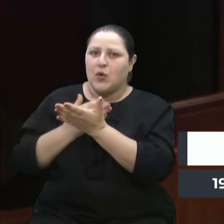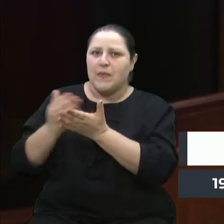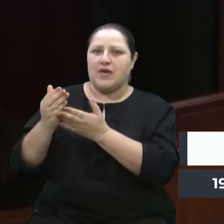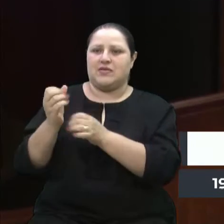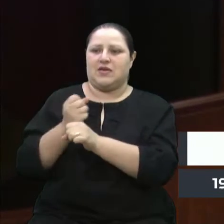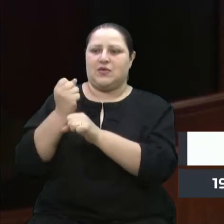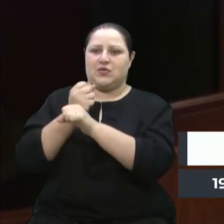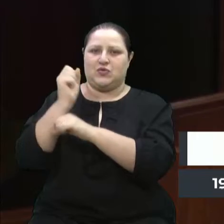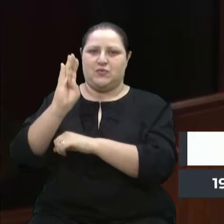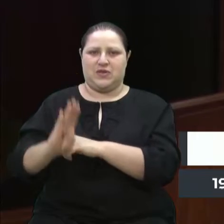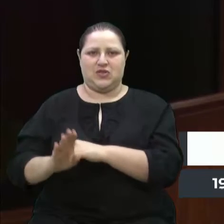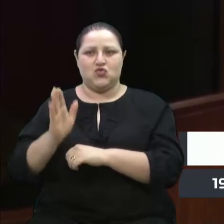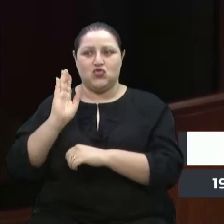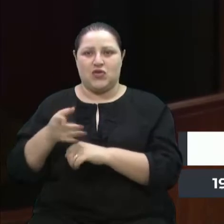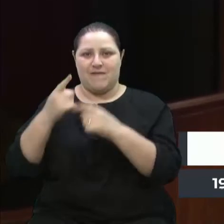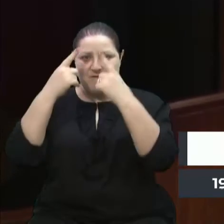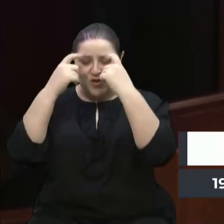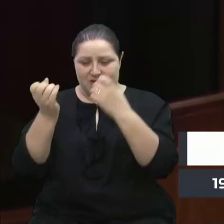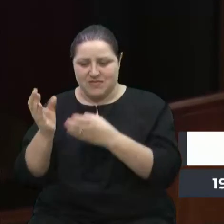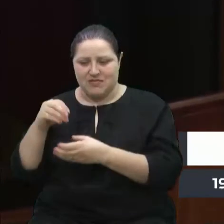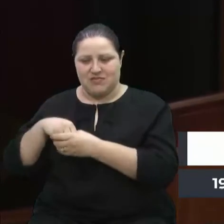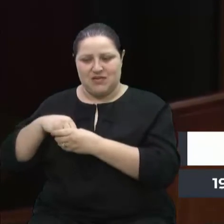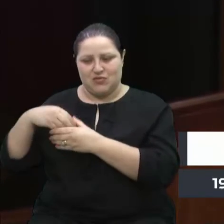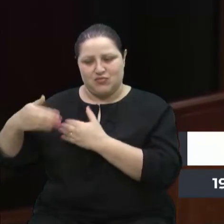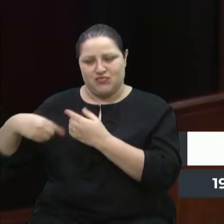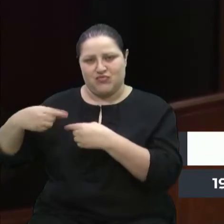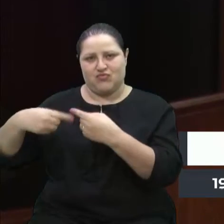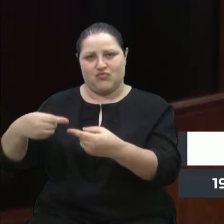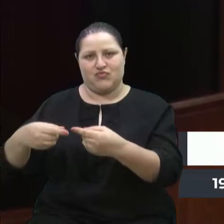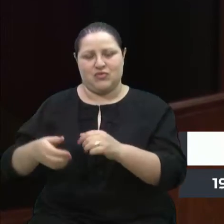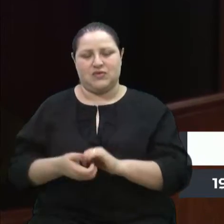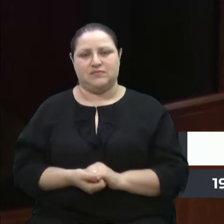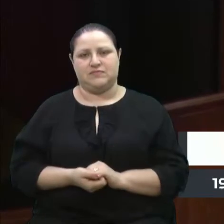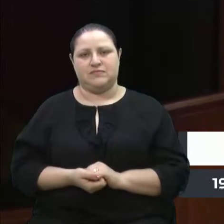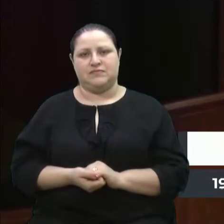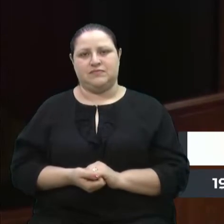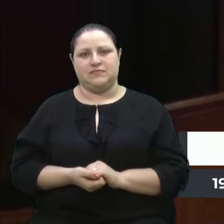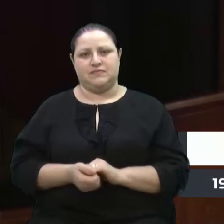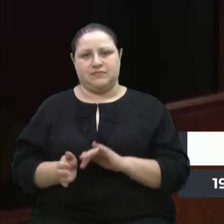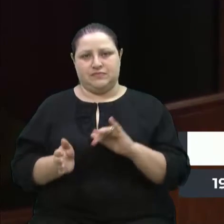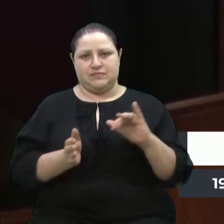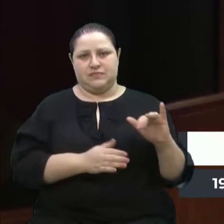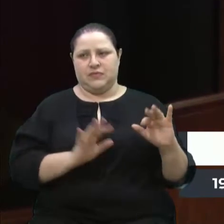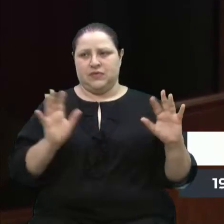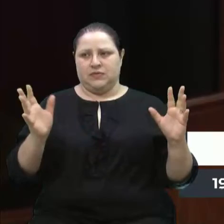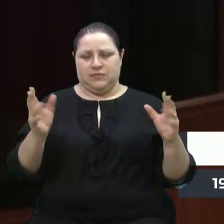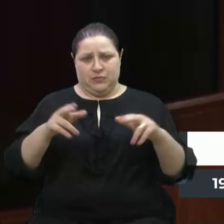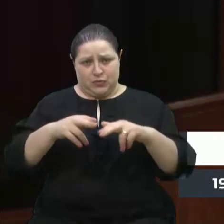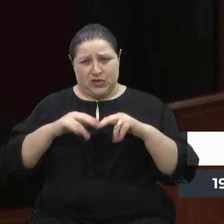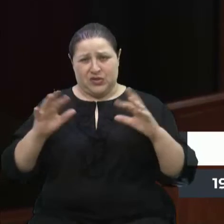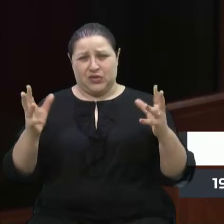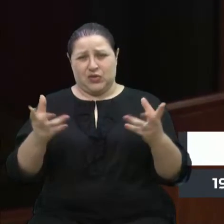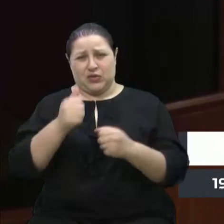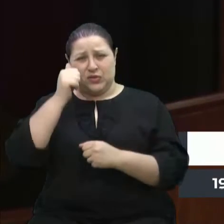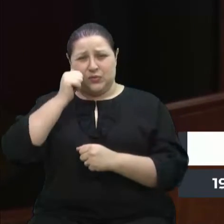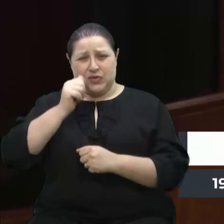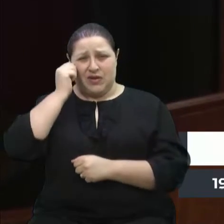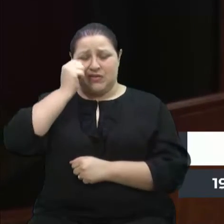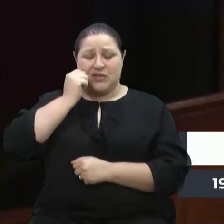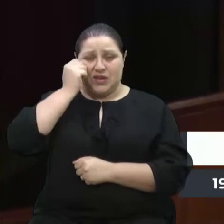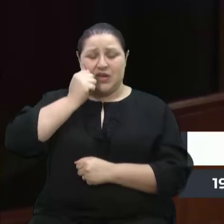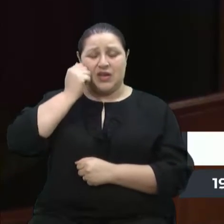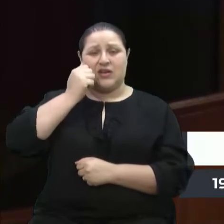Brasil. Então, por todas as mulheres negras que foram silenciadas na história do nosso Brasil,